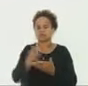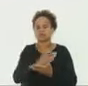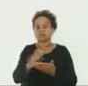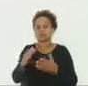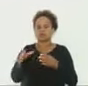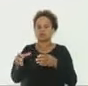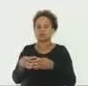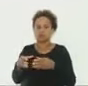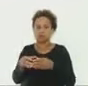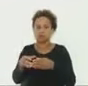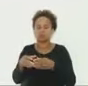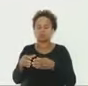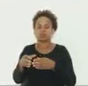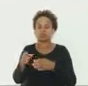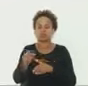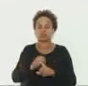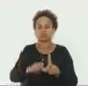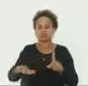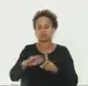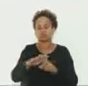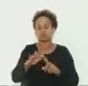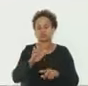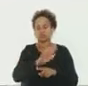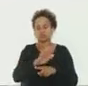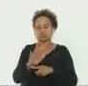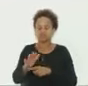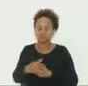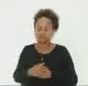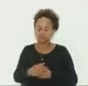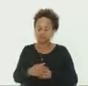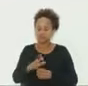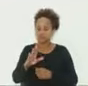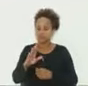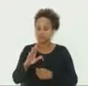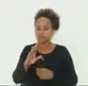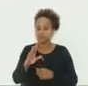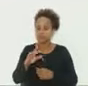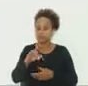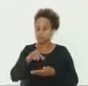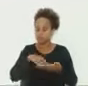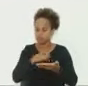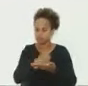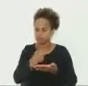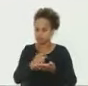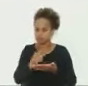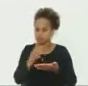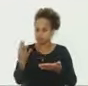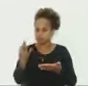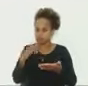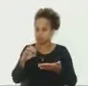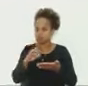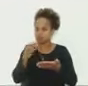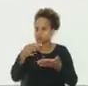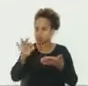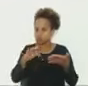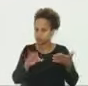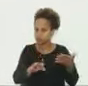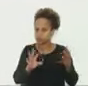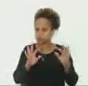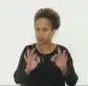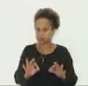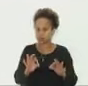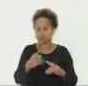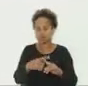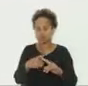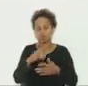fazem à sociedade. Os demais que possuem a documentação em dia, pois documentos levam anos para se conseguir, não